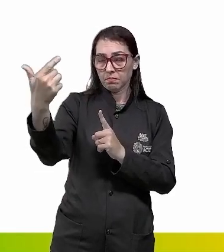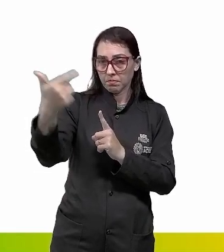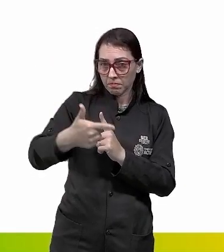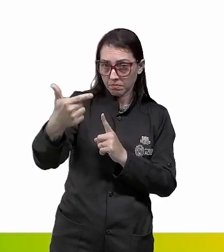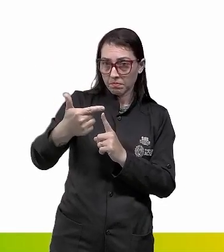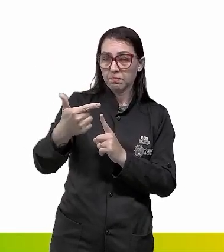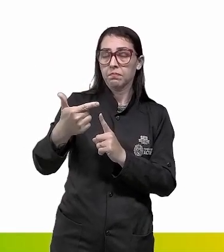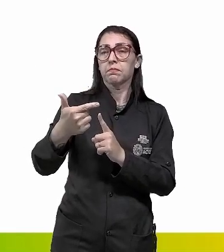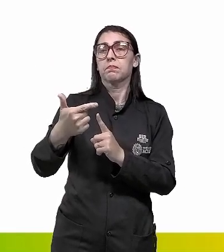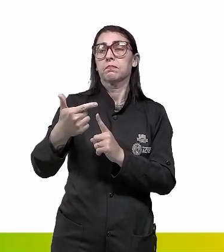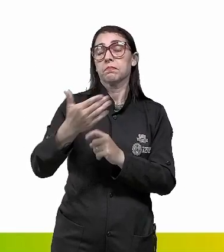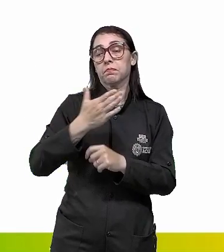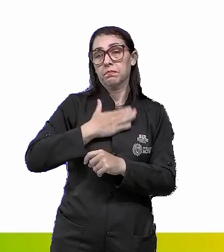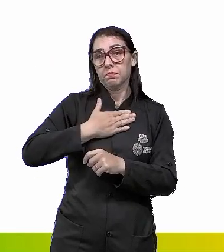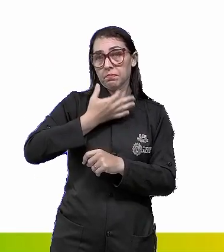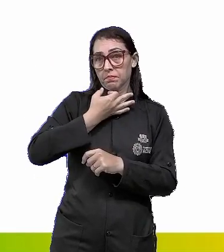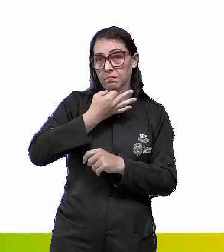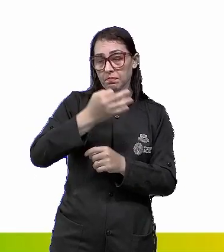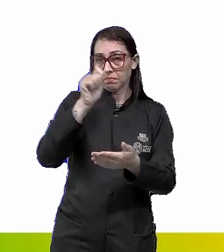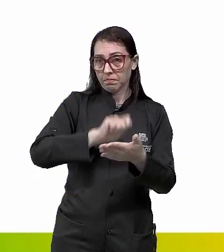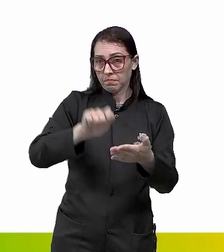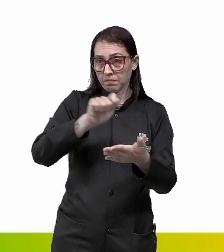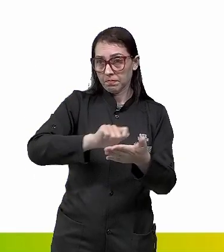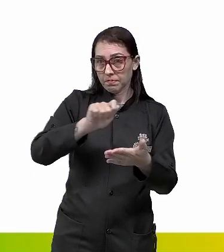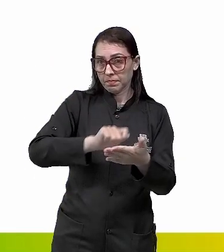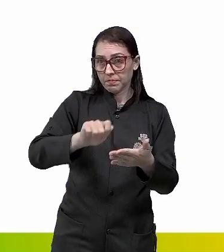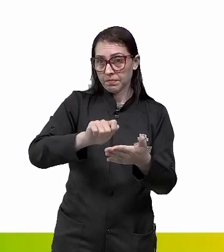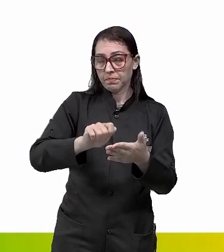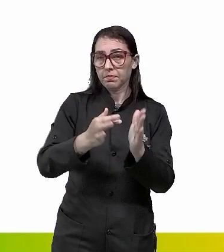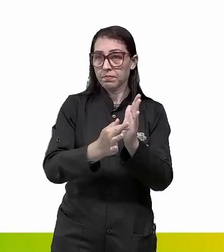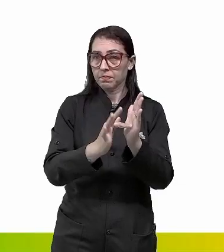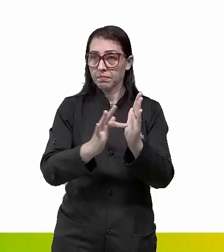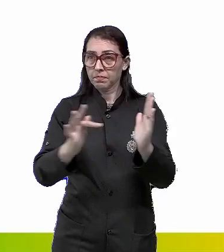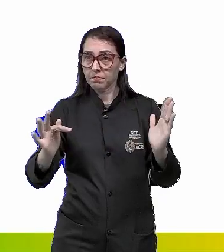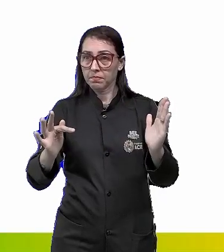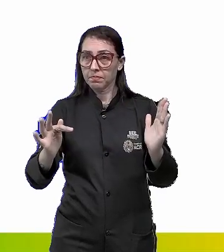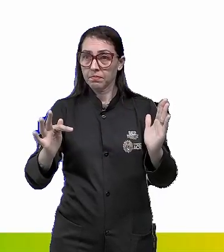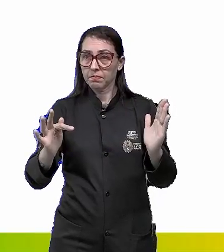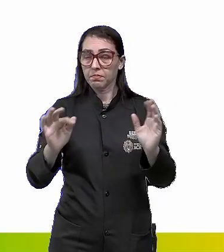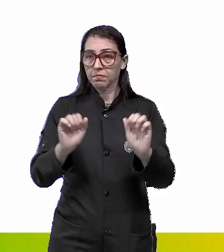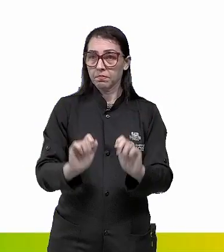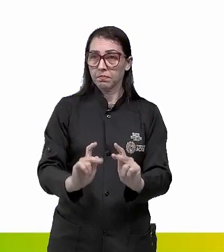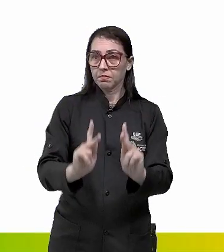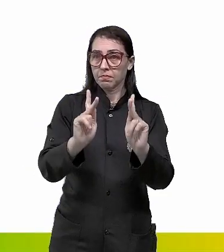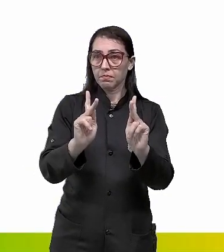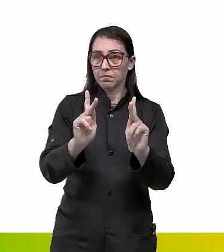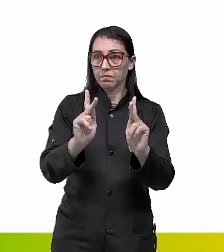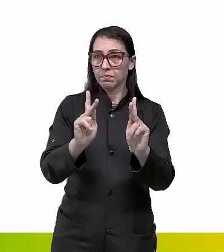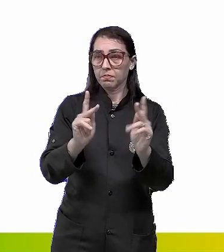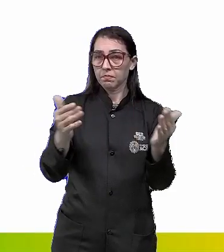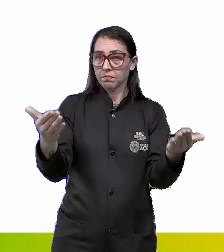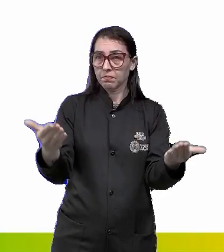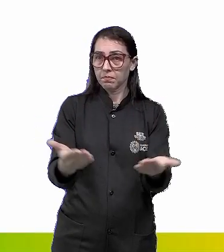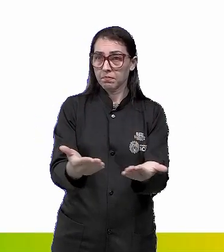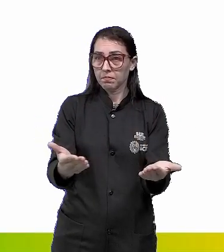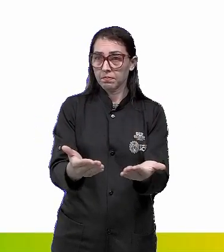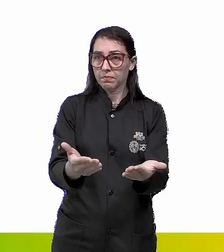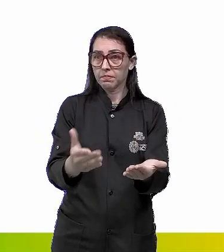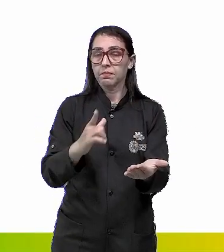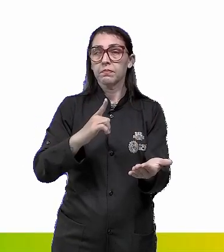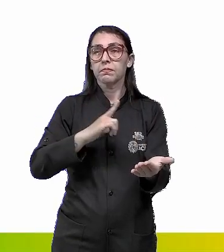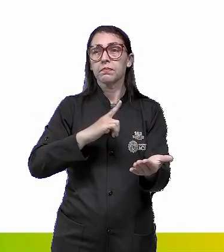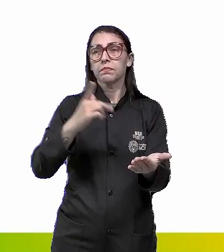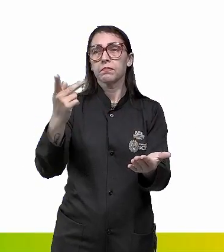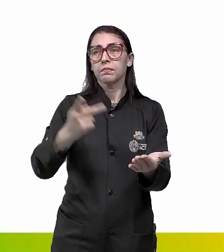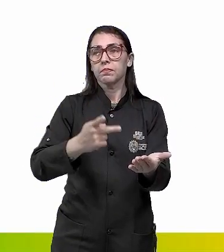mais interessante, na minha opinião, de escrever essa função. Ok. Agora que nós temos o